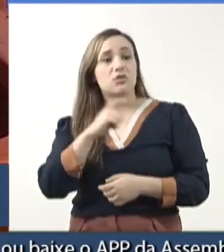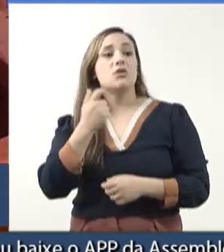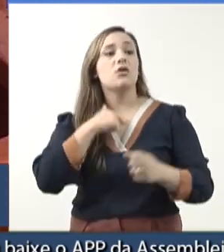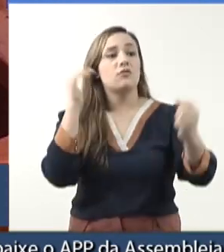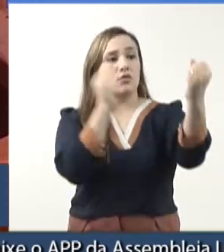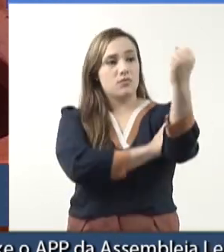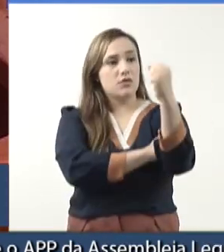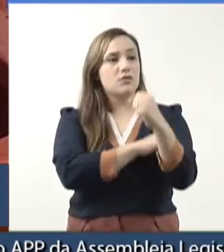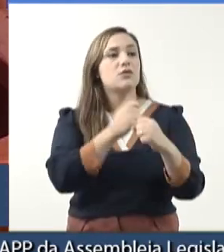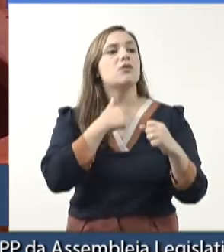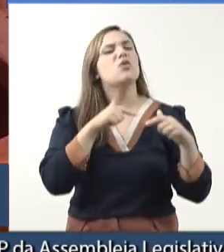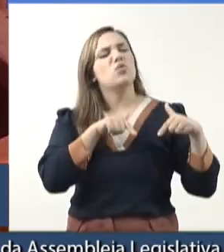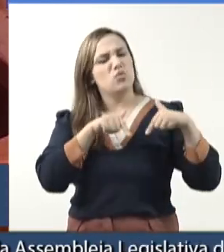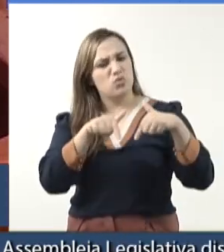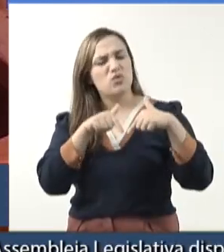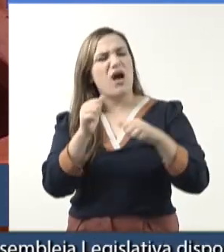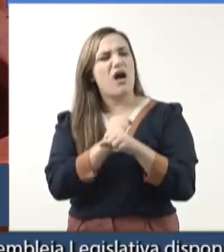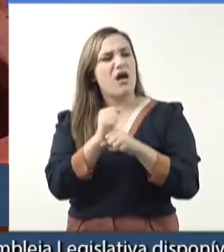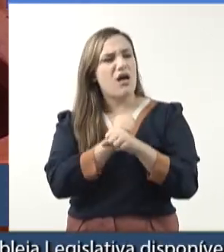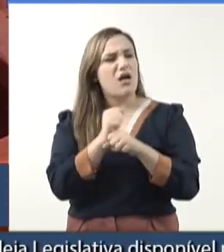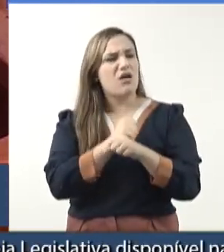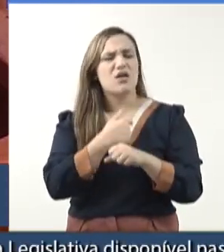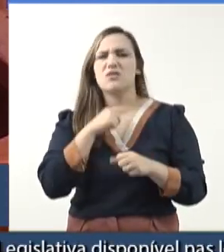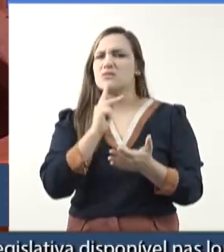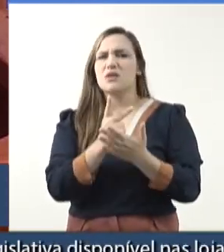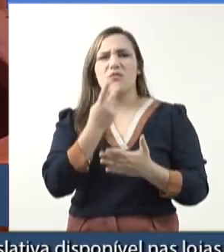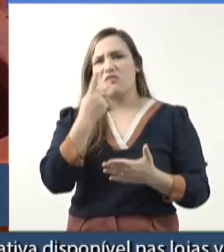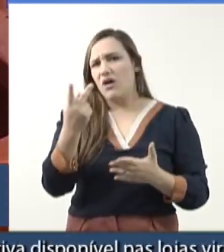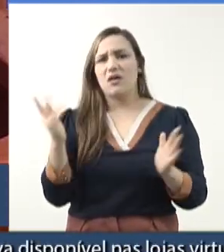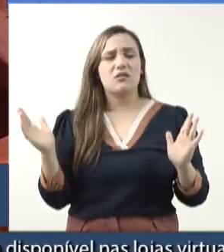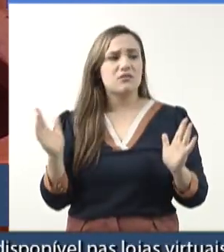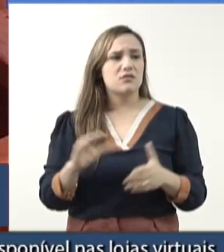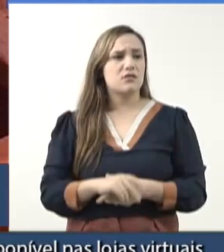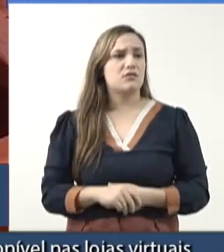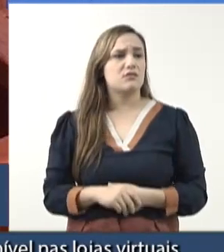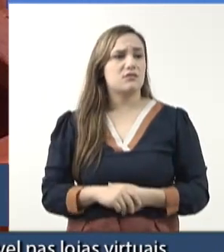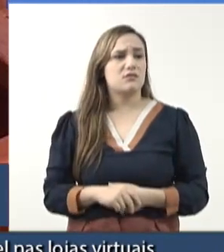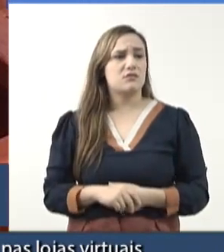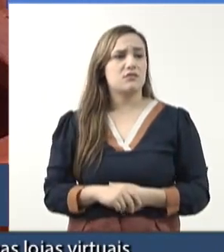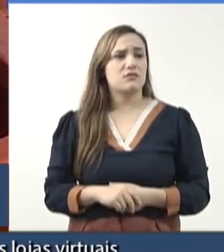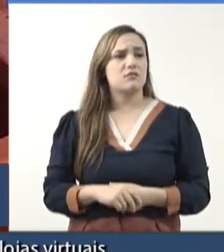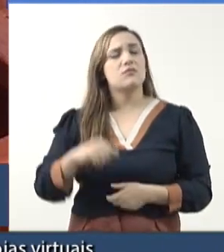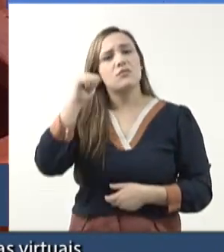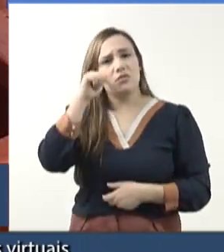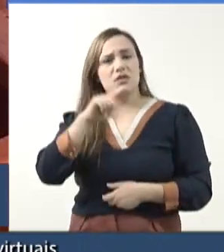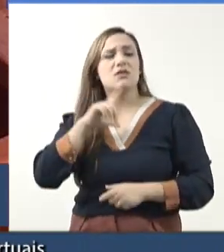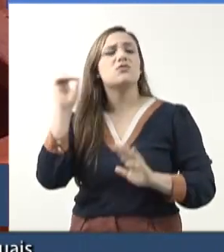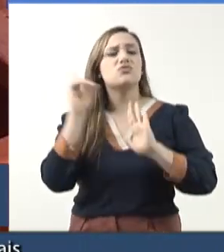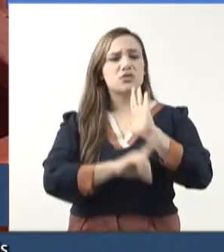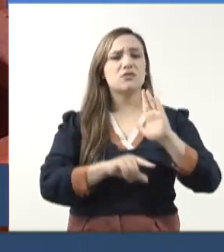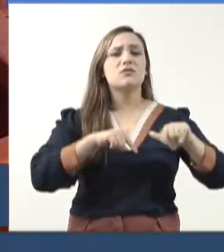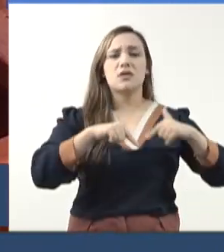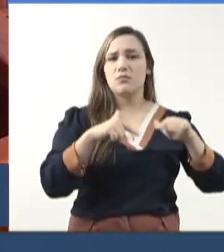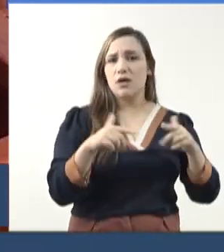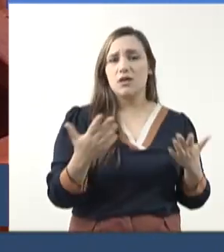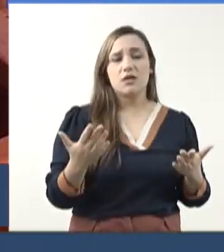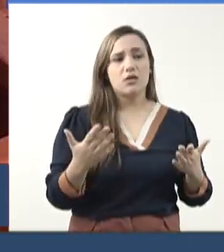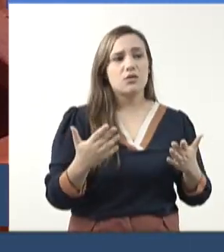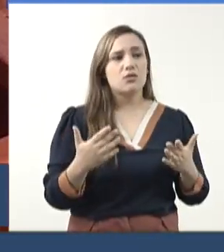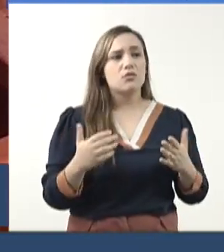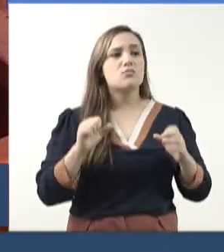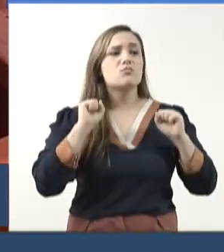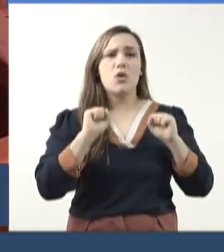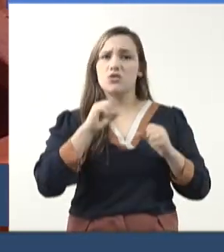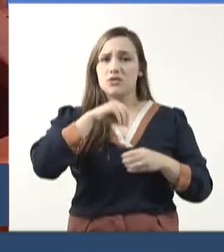feminista, de carteirinha de muitos anos, sempre dizemos no movimento, as mulheres têm o direito de trabalhar, ficar no seu